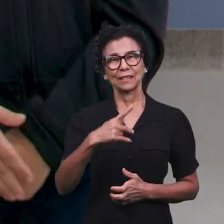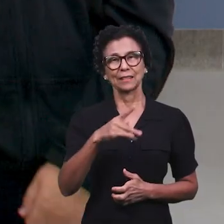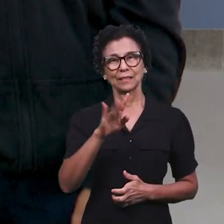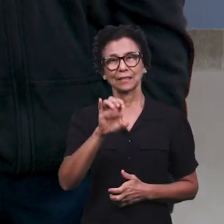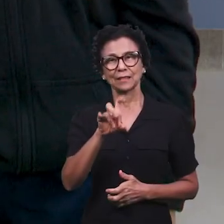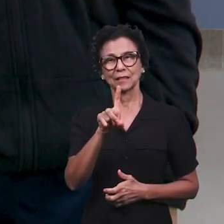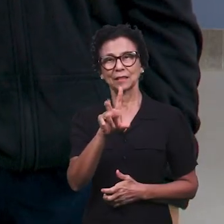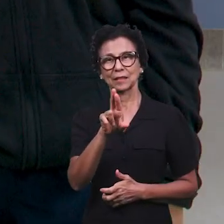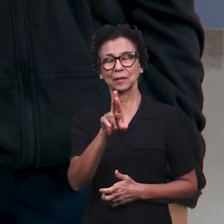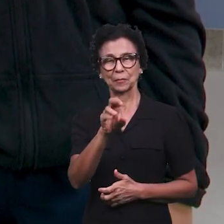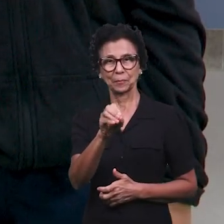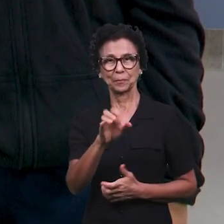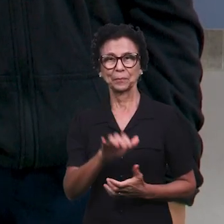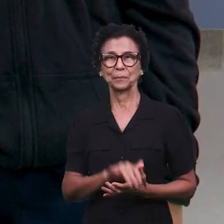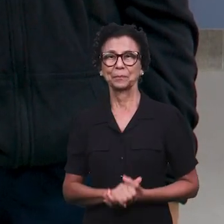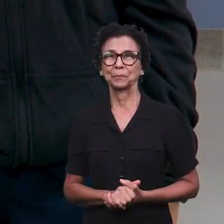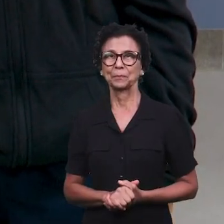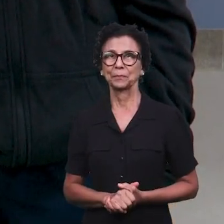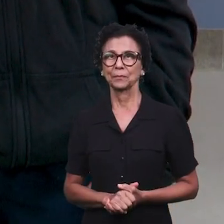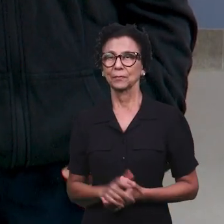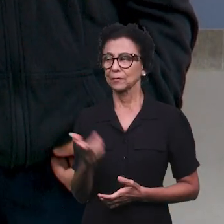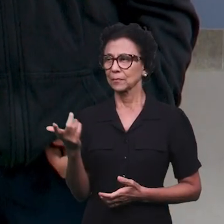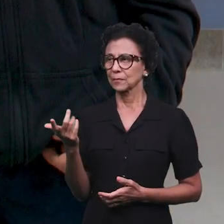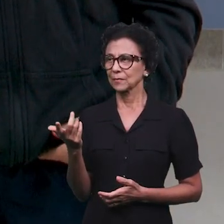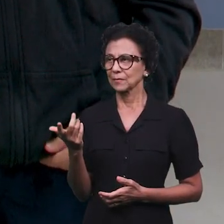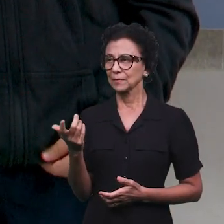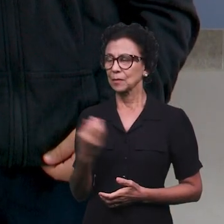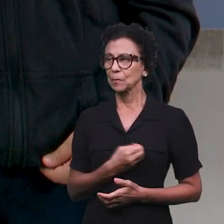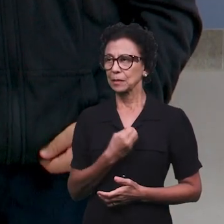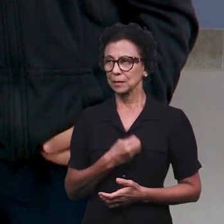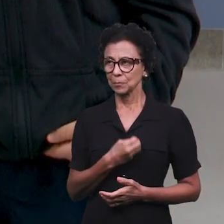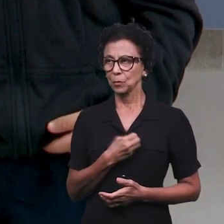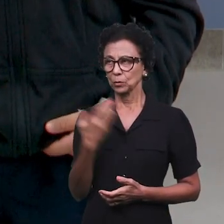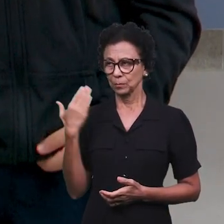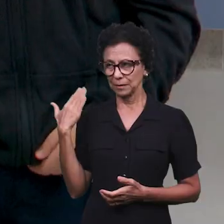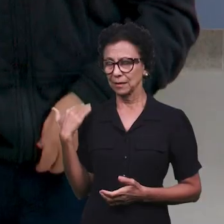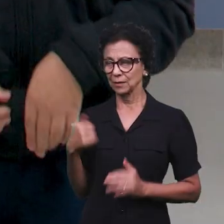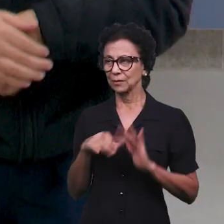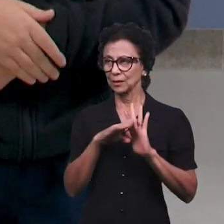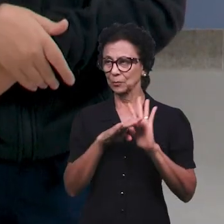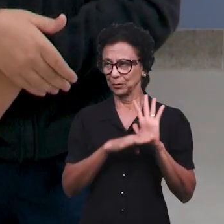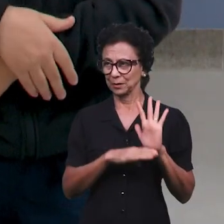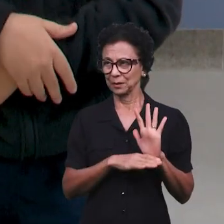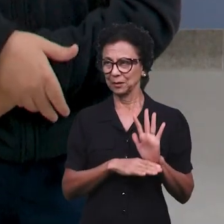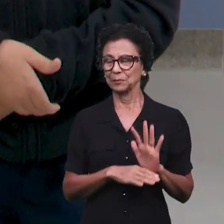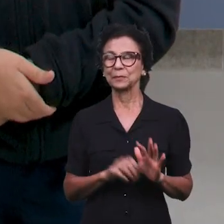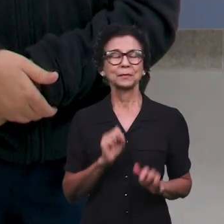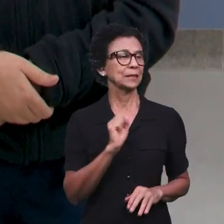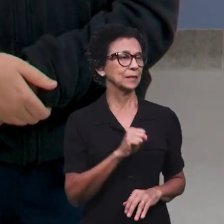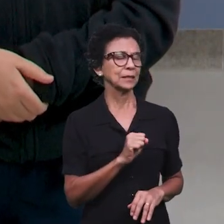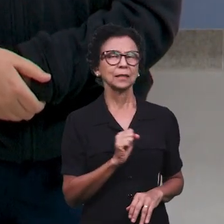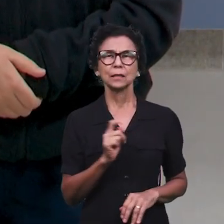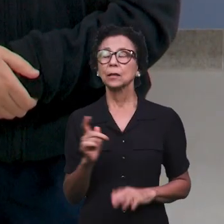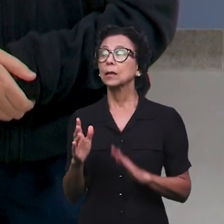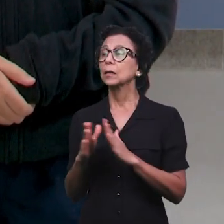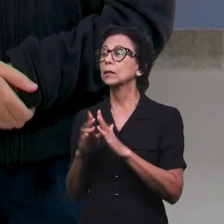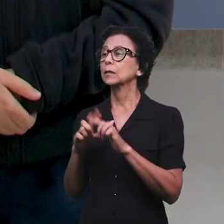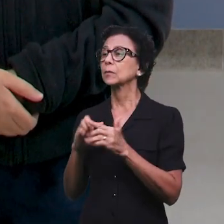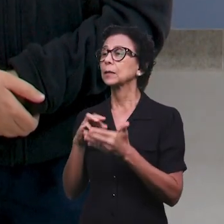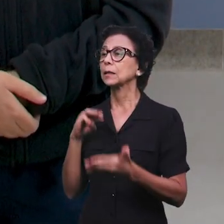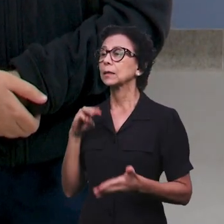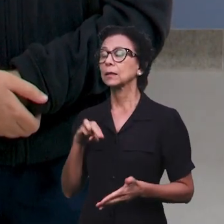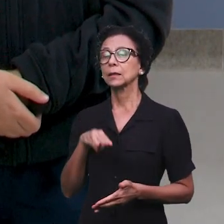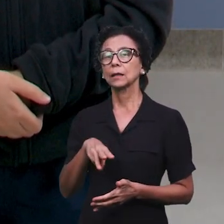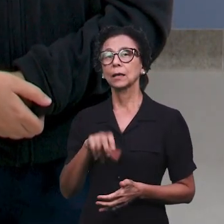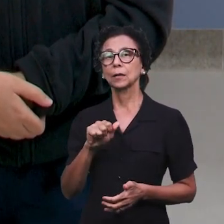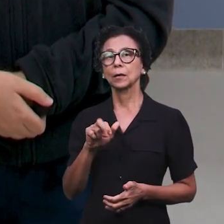Pedro. Tudo bem, Pedro? Sim, Você já participou de outros programas com a gente, né? sim. Então, nós estamos aqui com o Pedro. Pedro, qual igreja você é? Mar Azul,